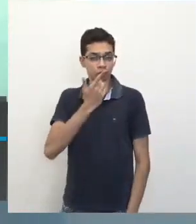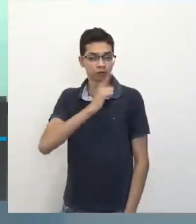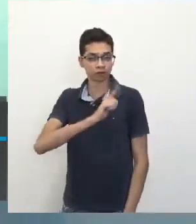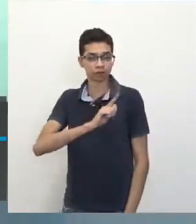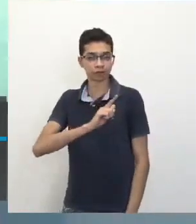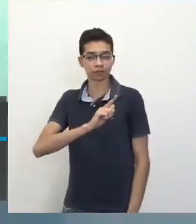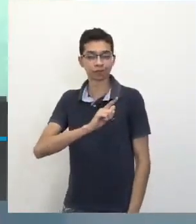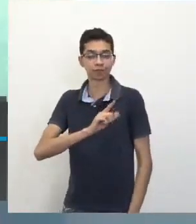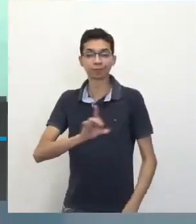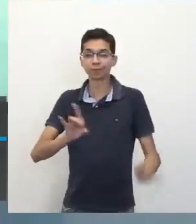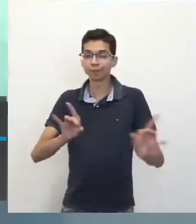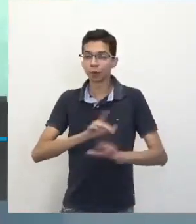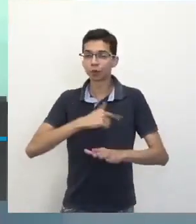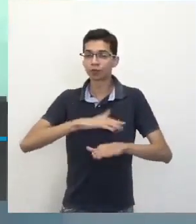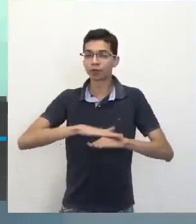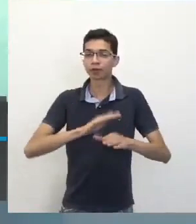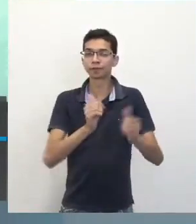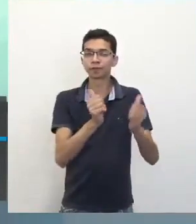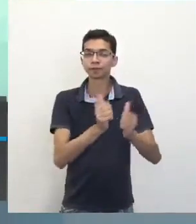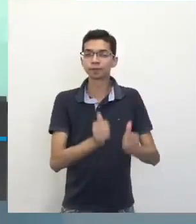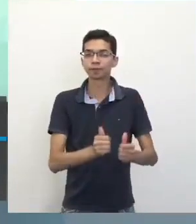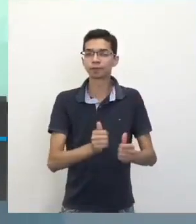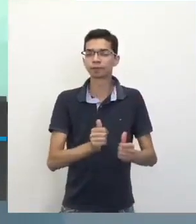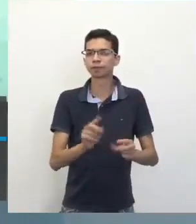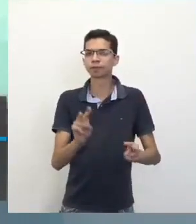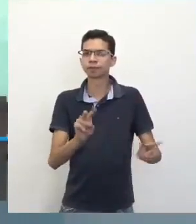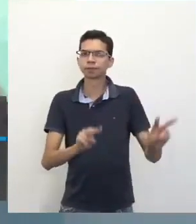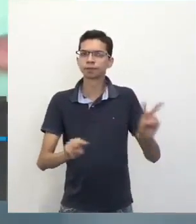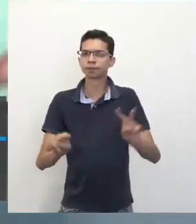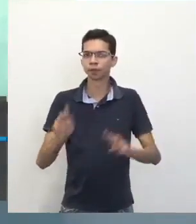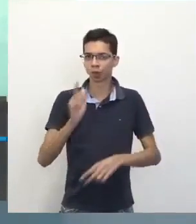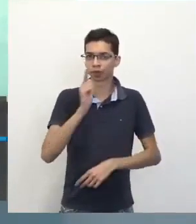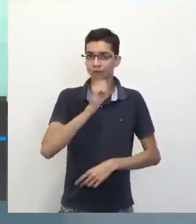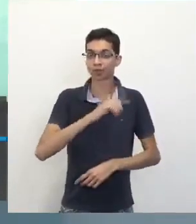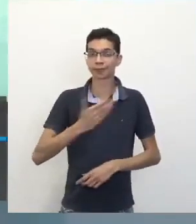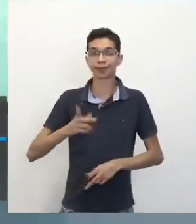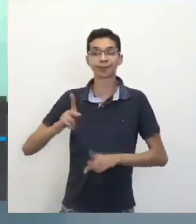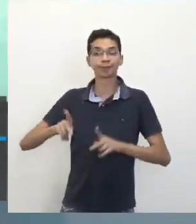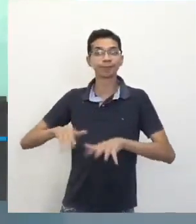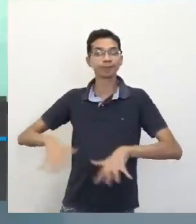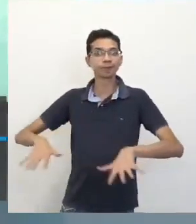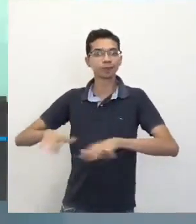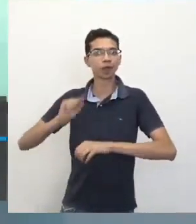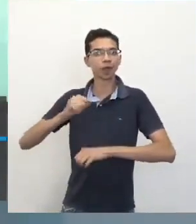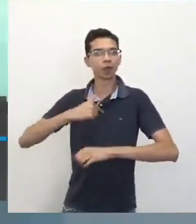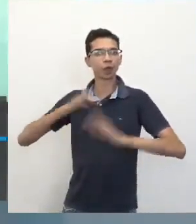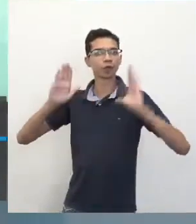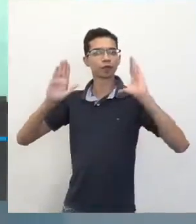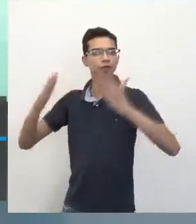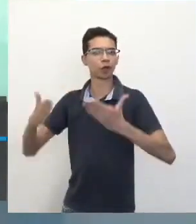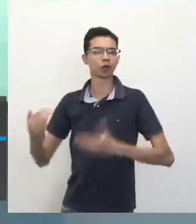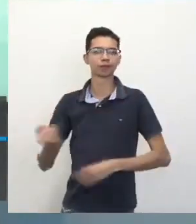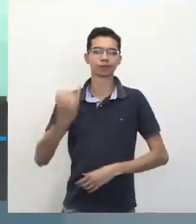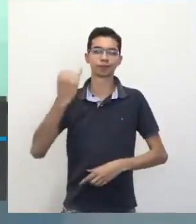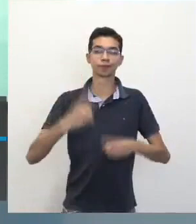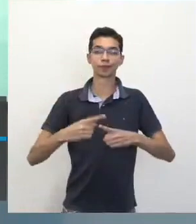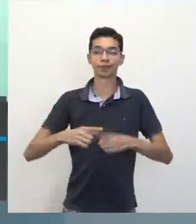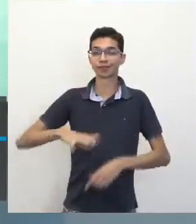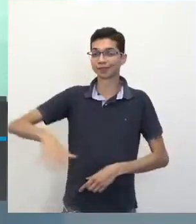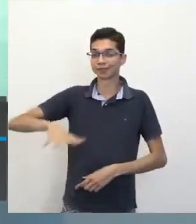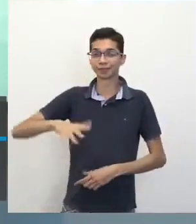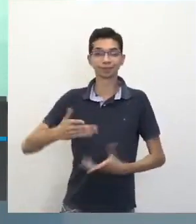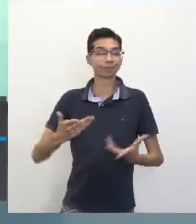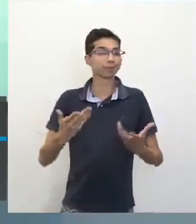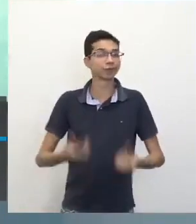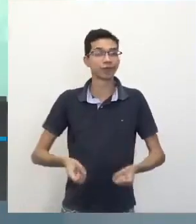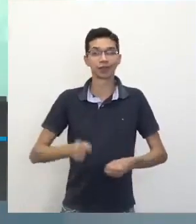obra pronta? Outra coisa importante, o público-alvo, gente, é o mais importante. Por quê? Se o seu trabalho não for bem recebido pelo público e pela